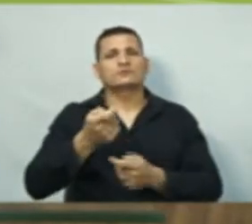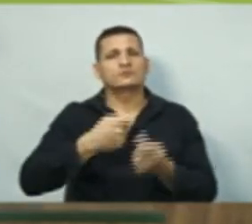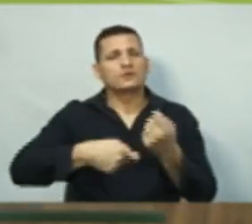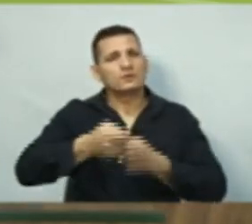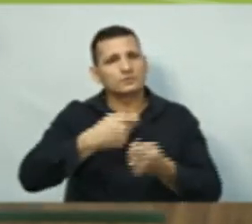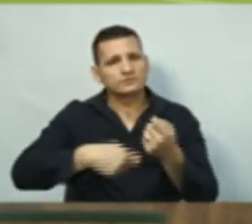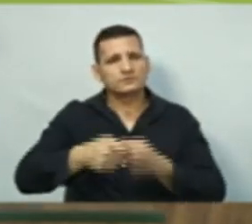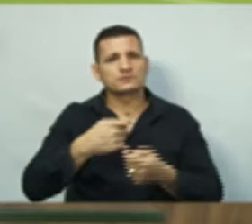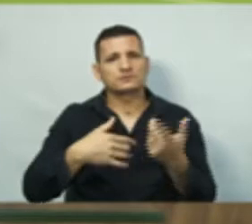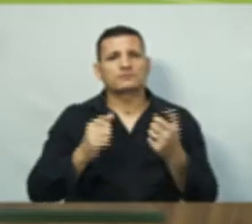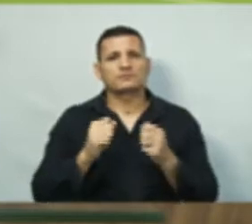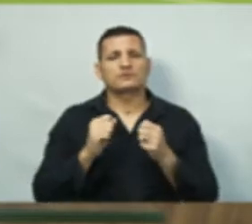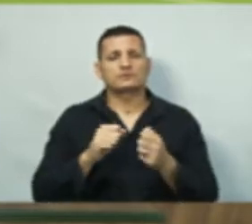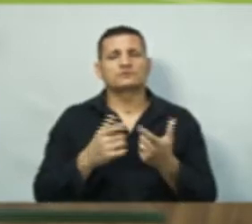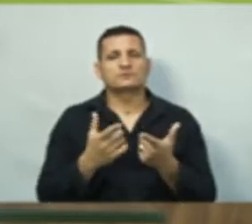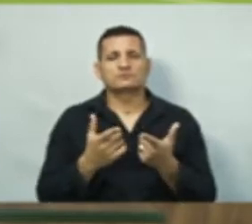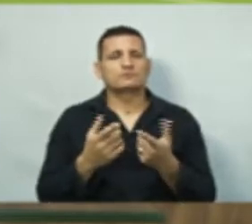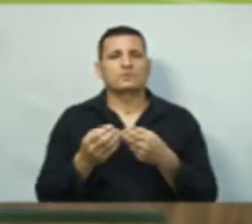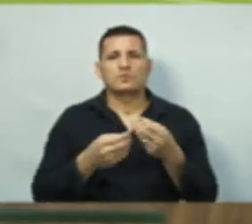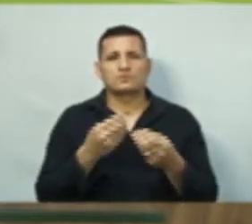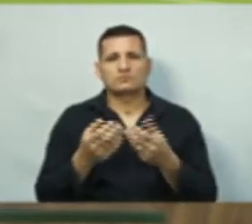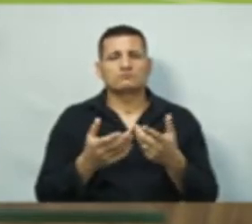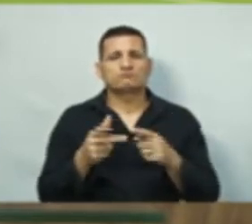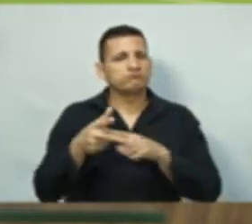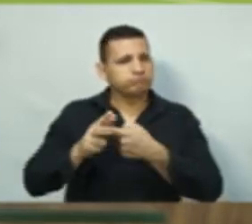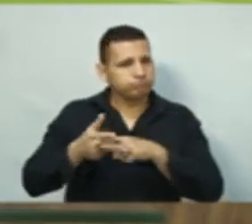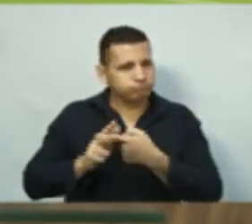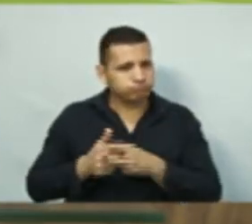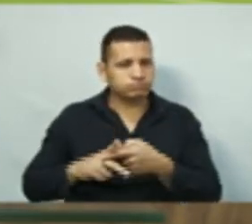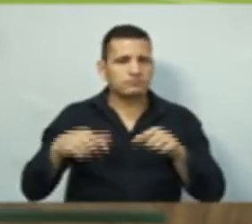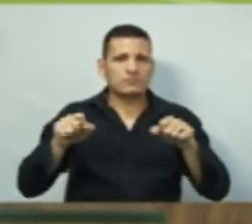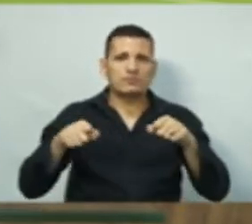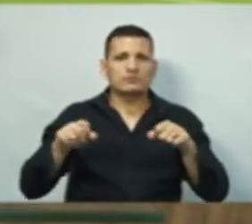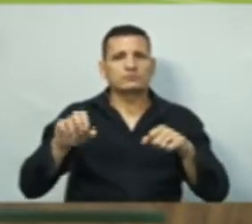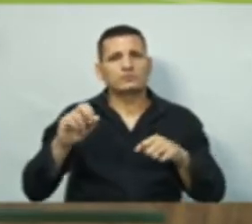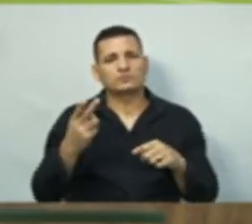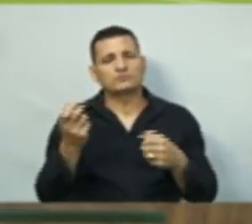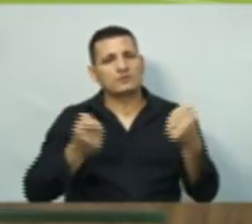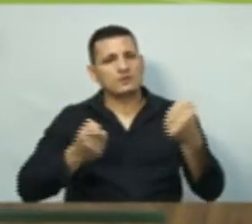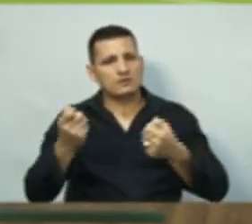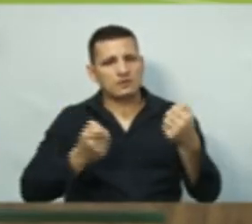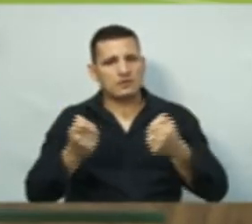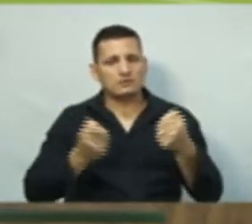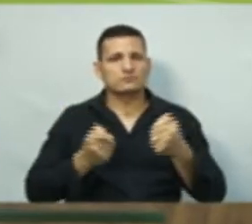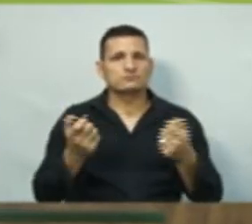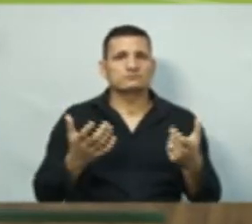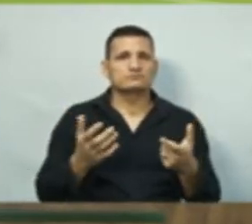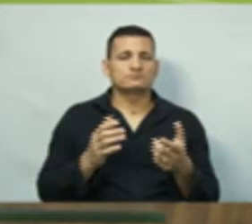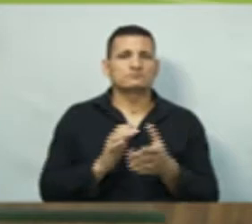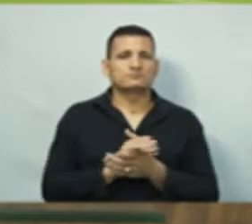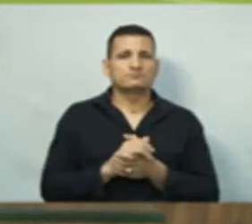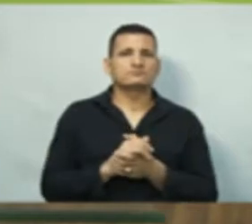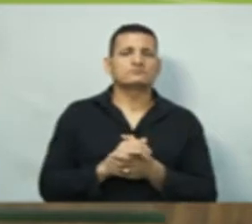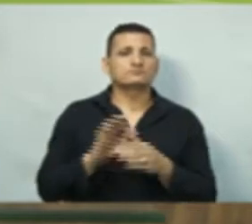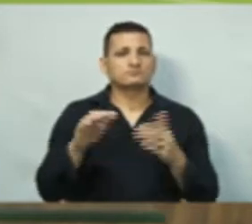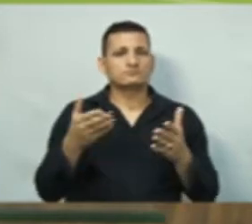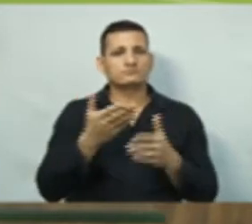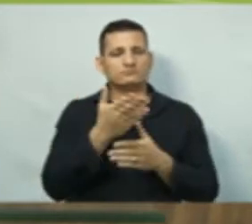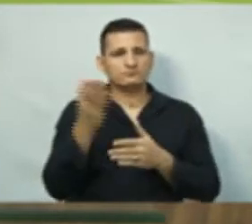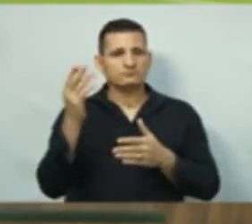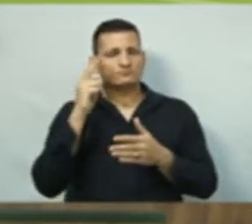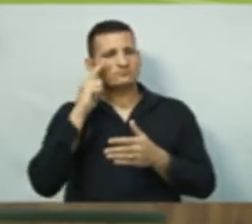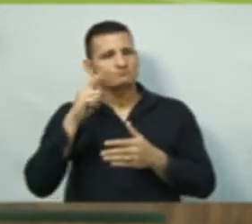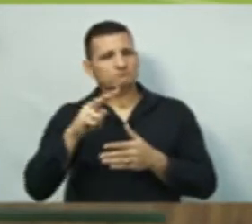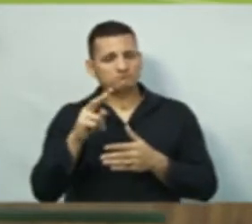um convênio para manutenção das motocicletas ou dos automóveis. Então, e vocês vão ver que sempre